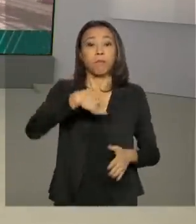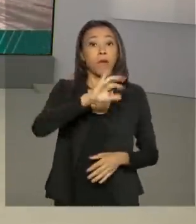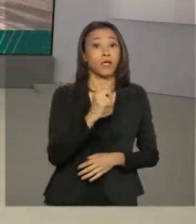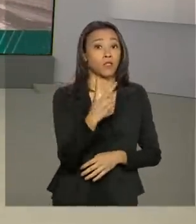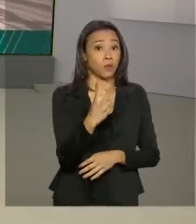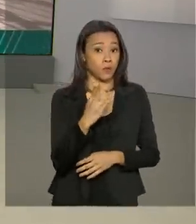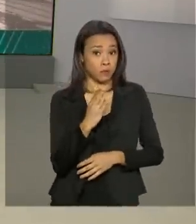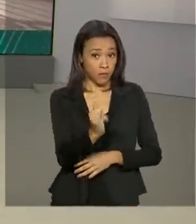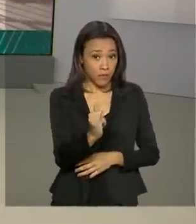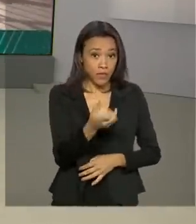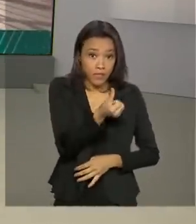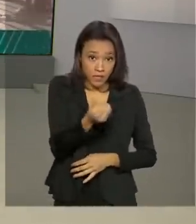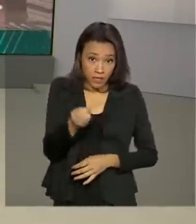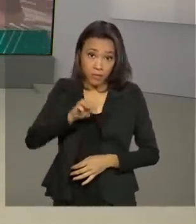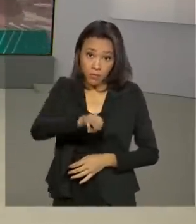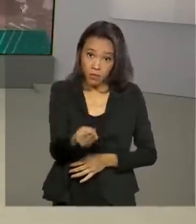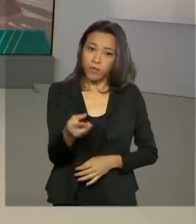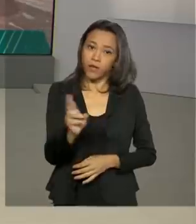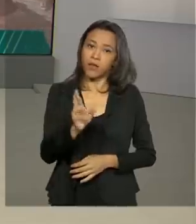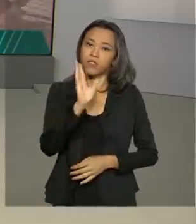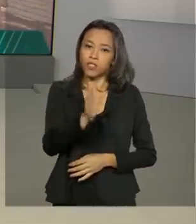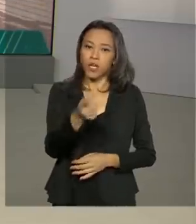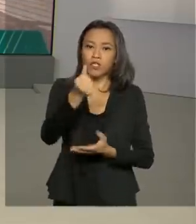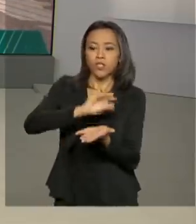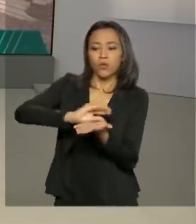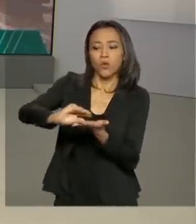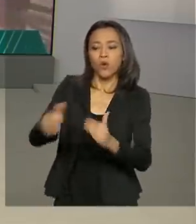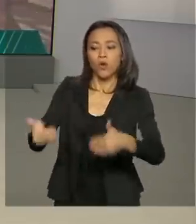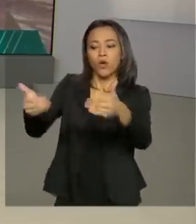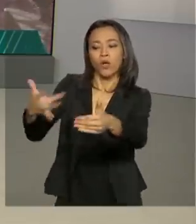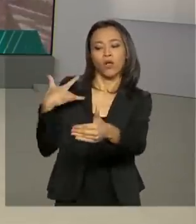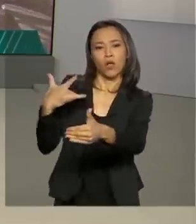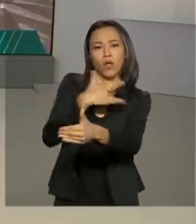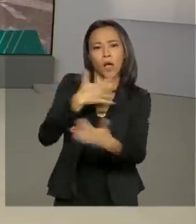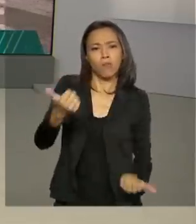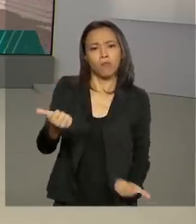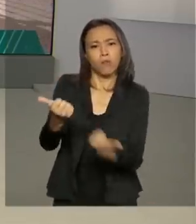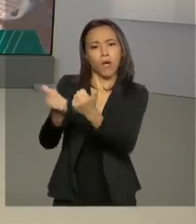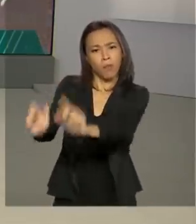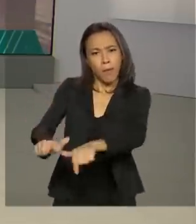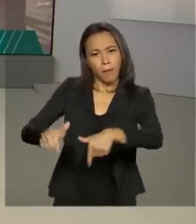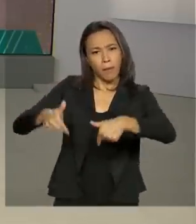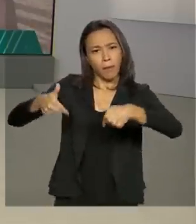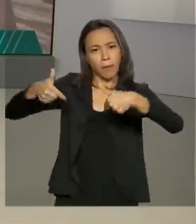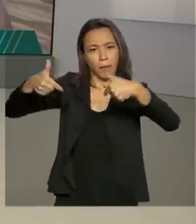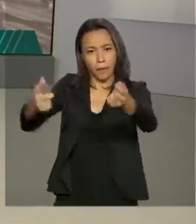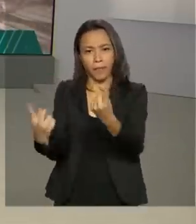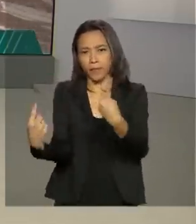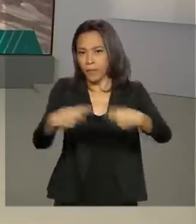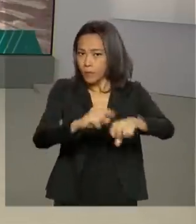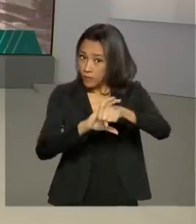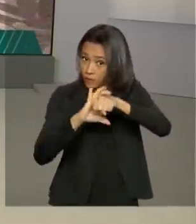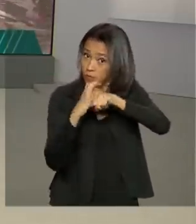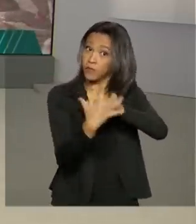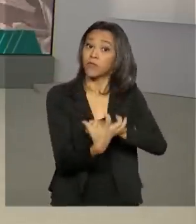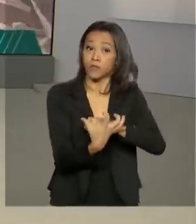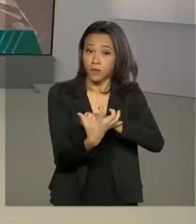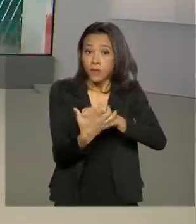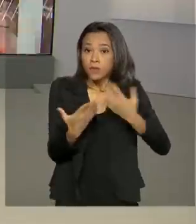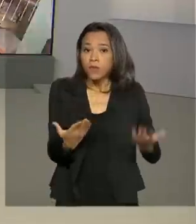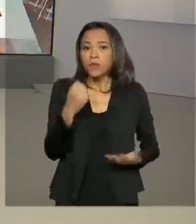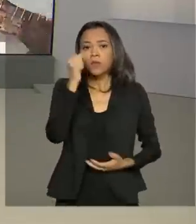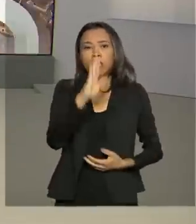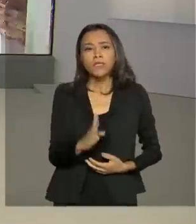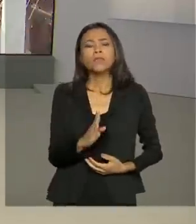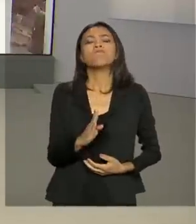seiscentos milhões de reais foram liberados para o ministério da saúde reforçar as ações de enfrentamento ao novo coronavírus o